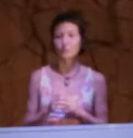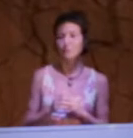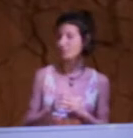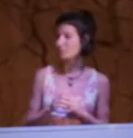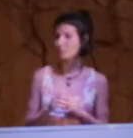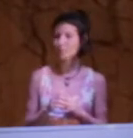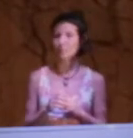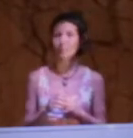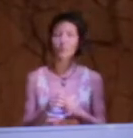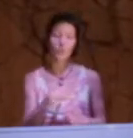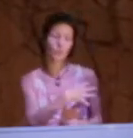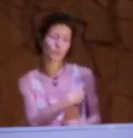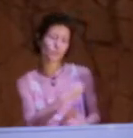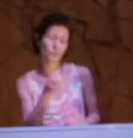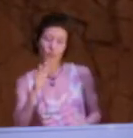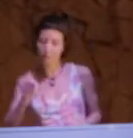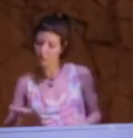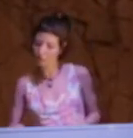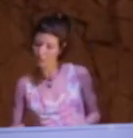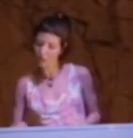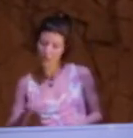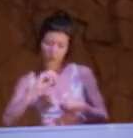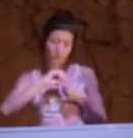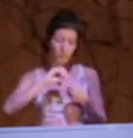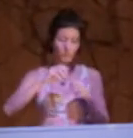que fazer. E eu gosto de falar